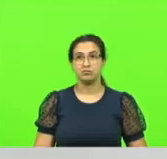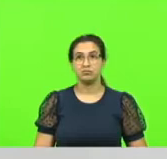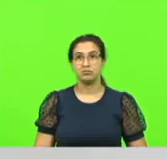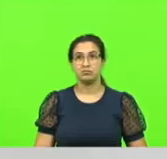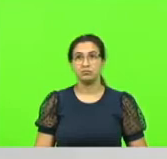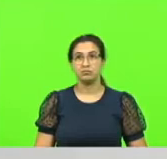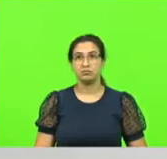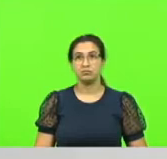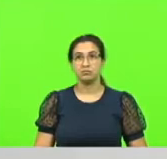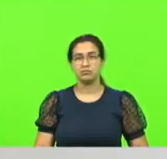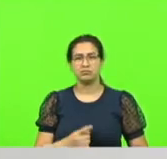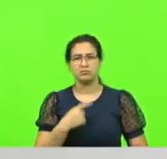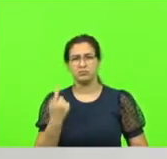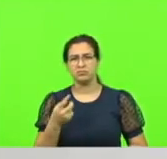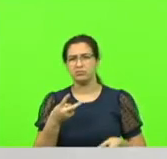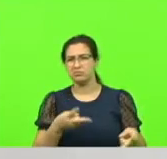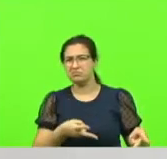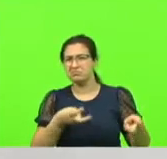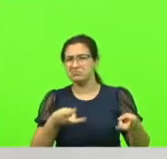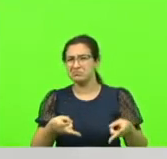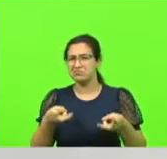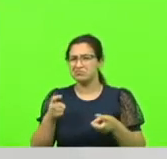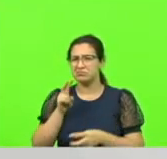Quando a gente começa a observar esta